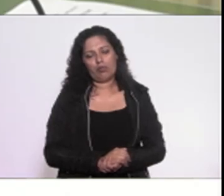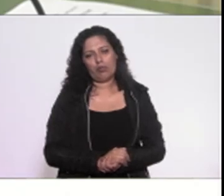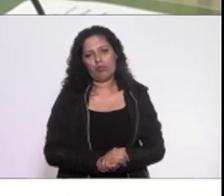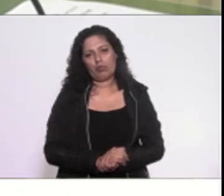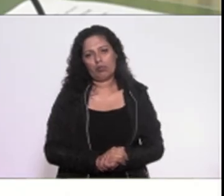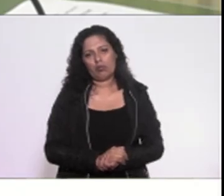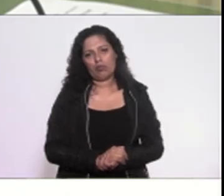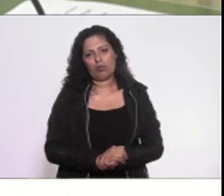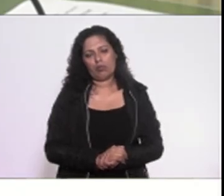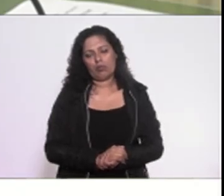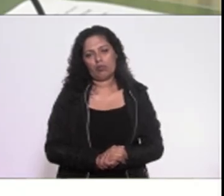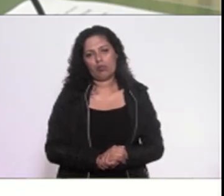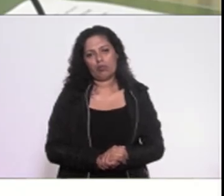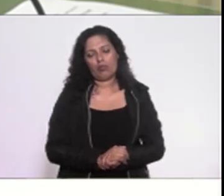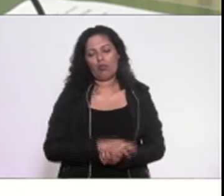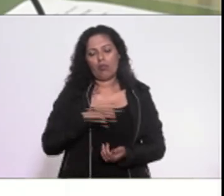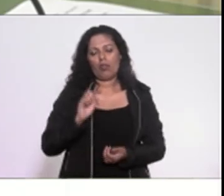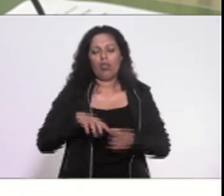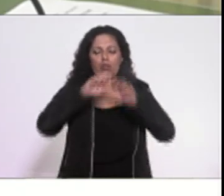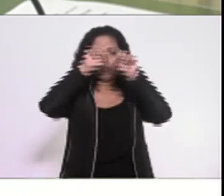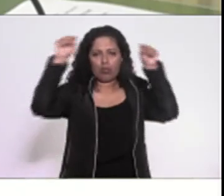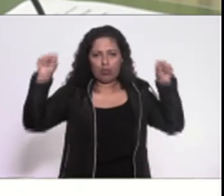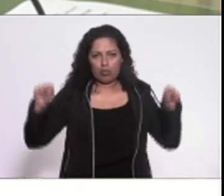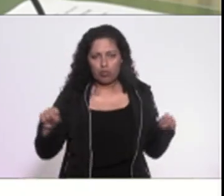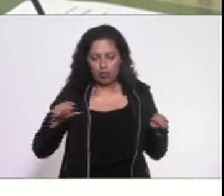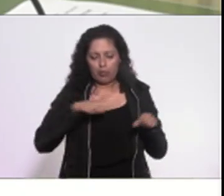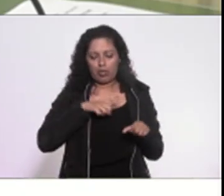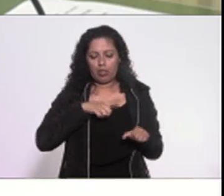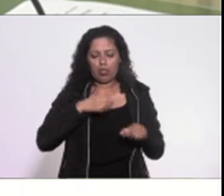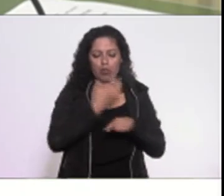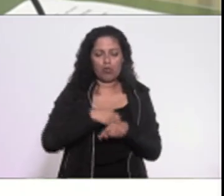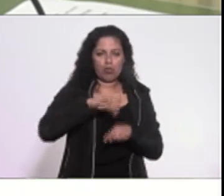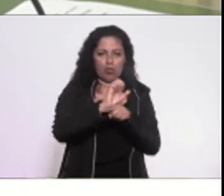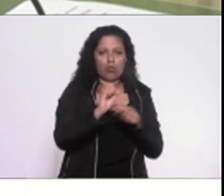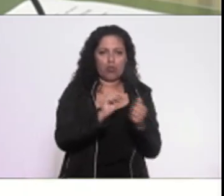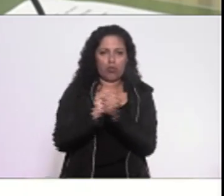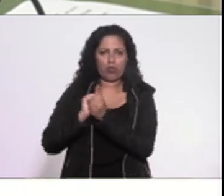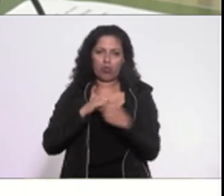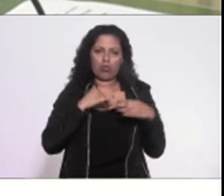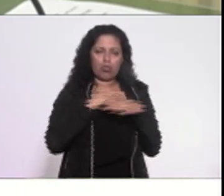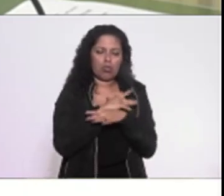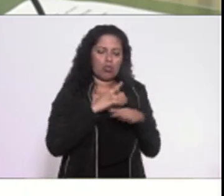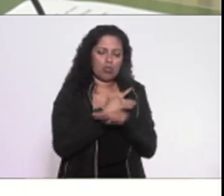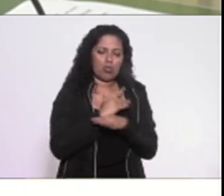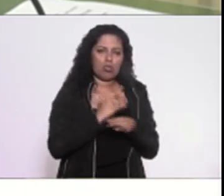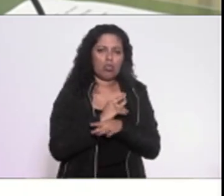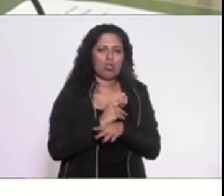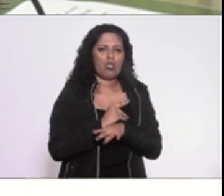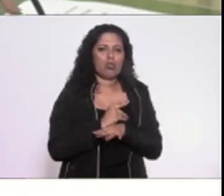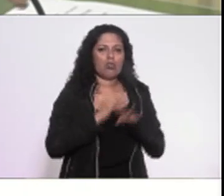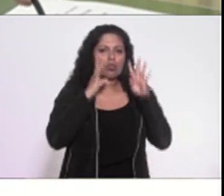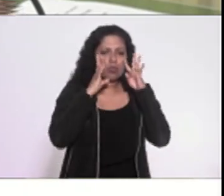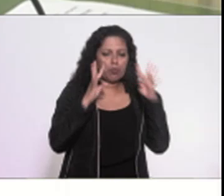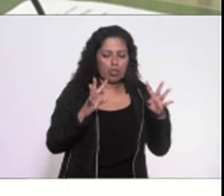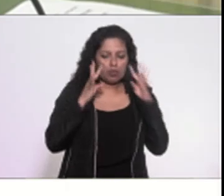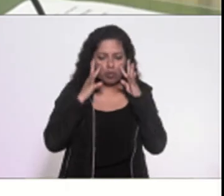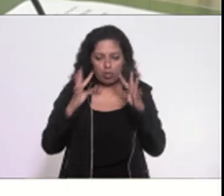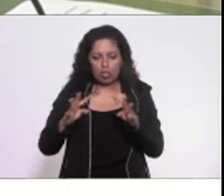um sistema que tem nos municípios e no Estado que acompanha a